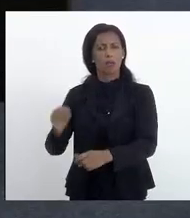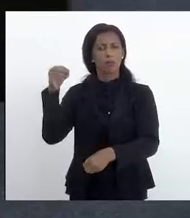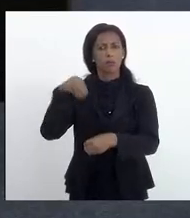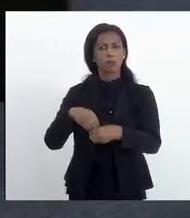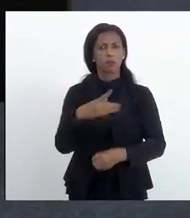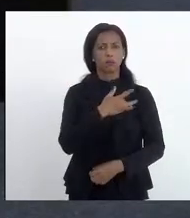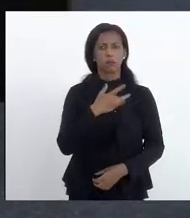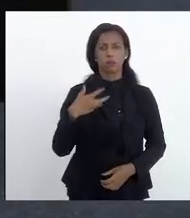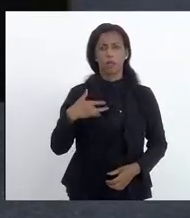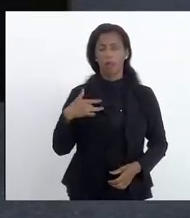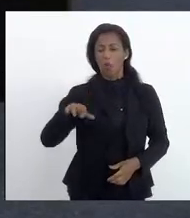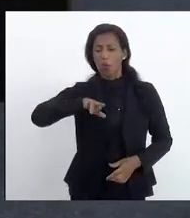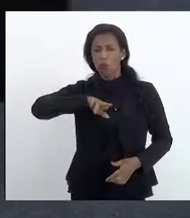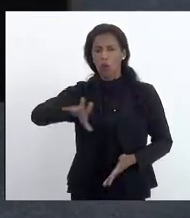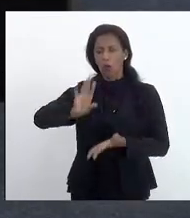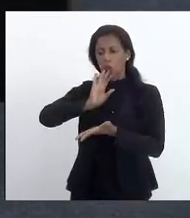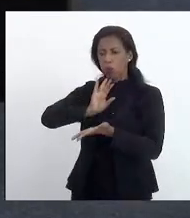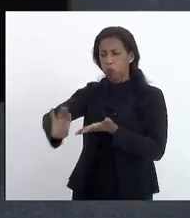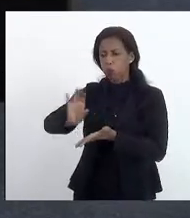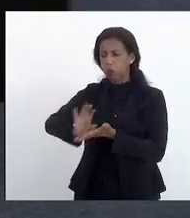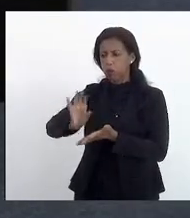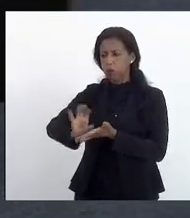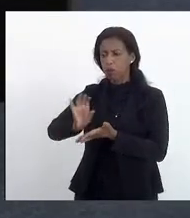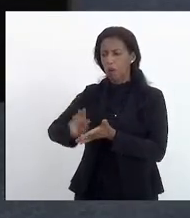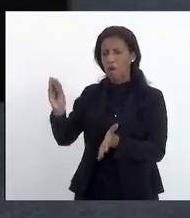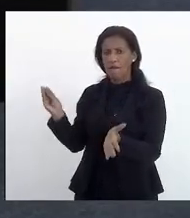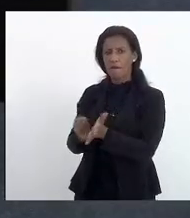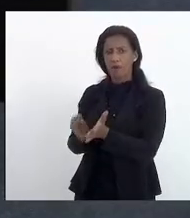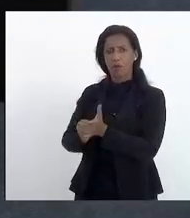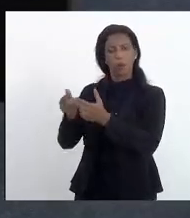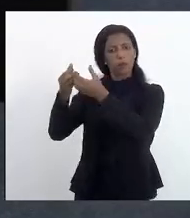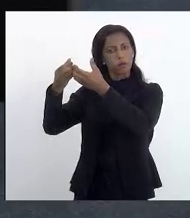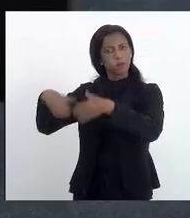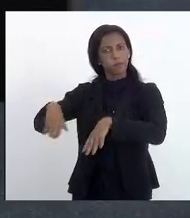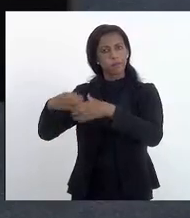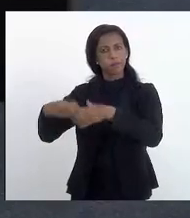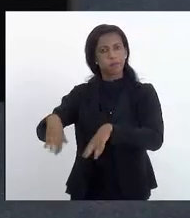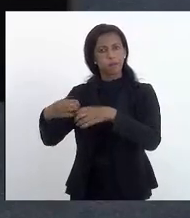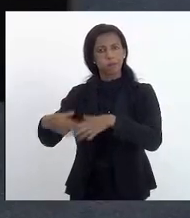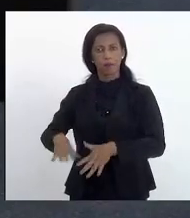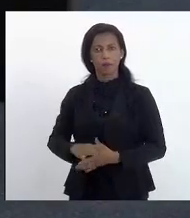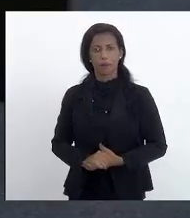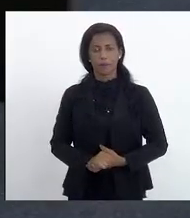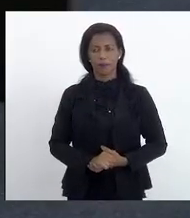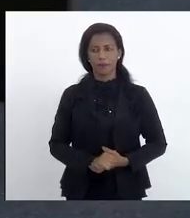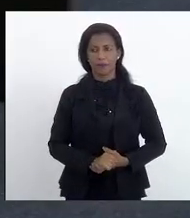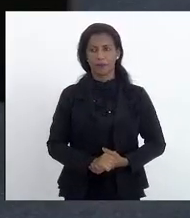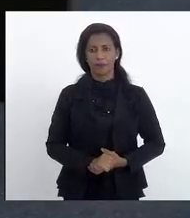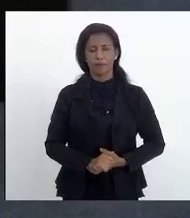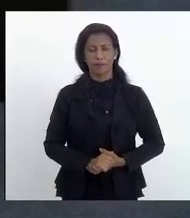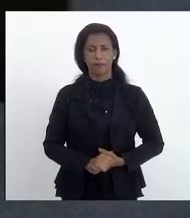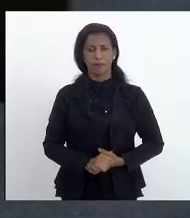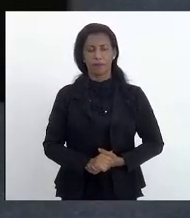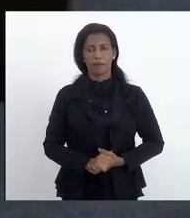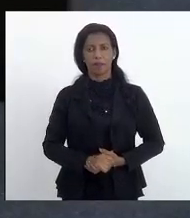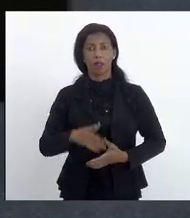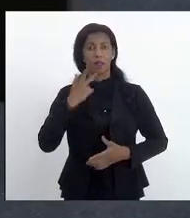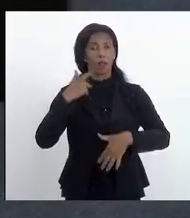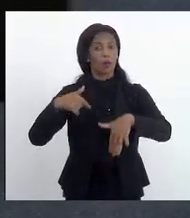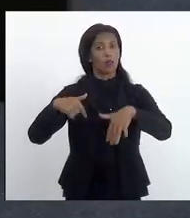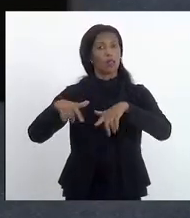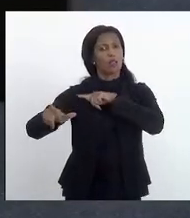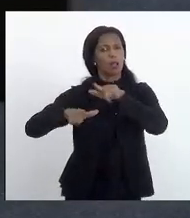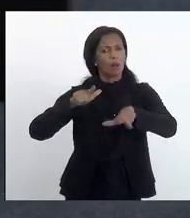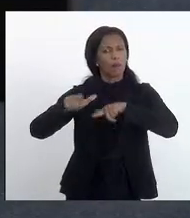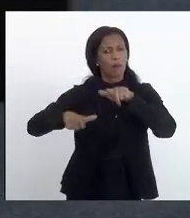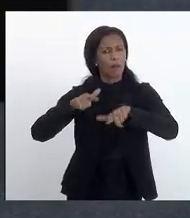saúde, que é o não investimento no concurso público. Na área da saúde já temos muitos